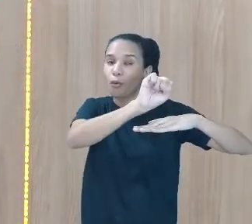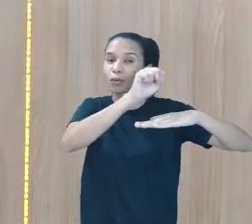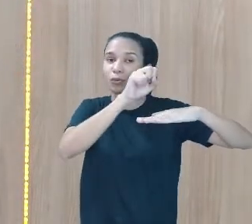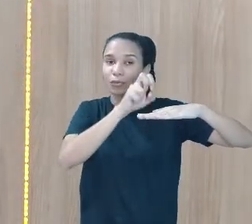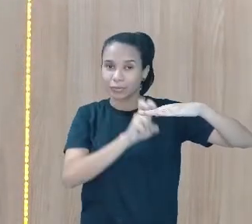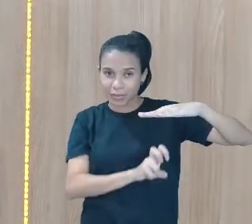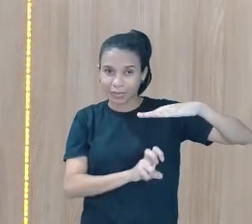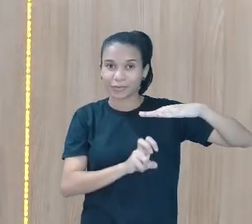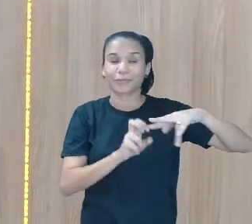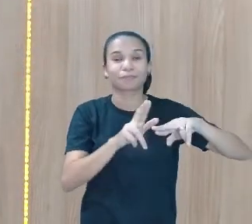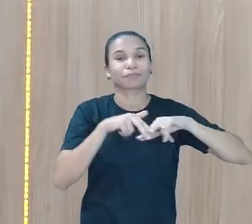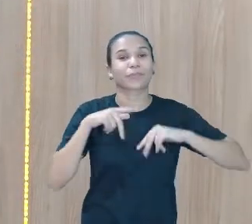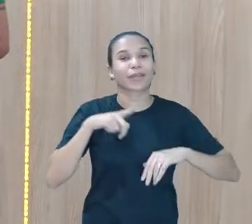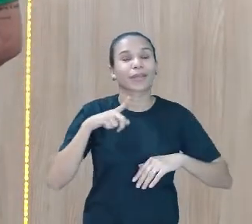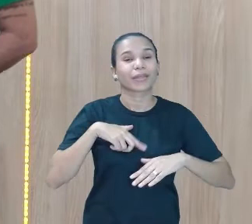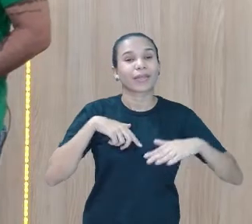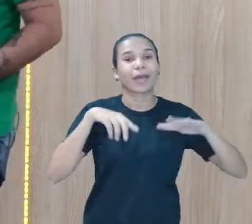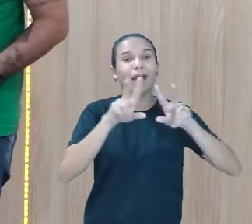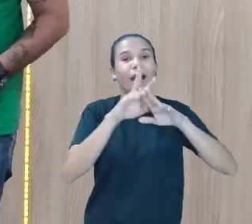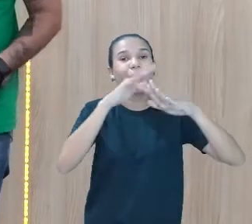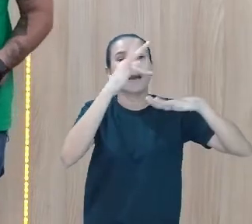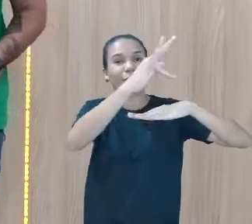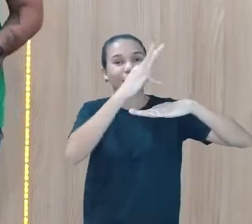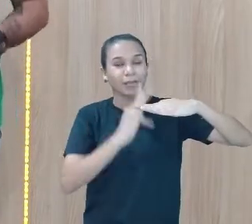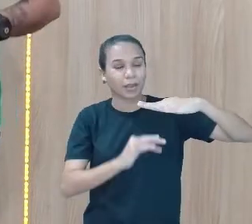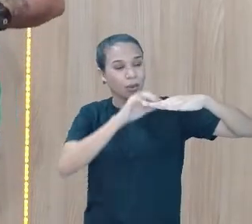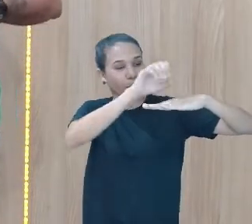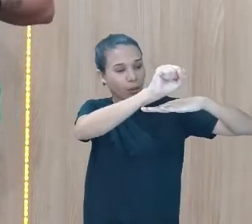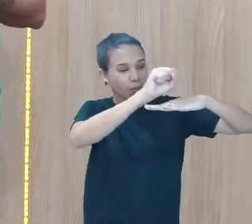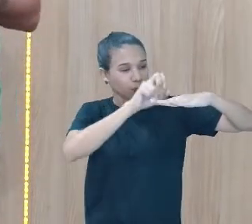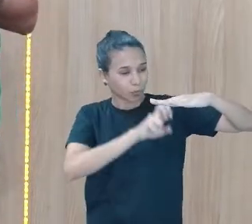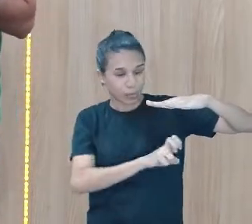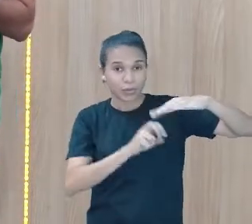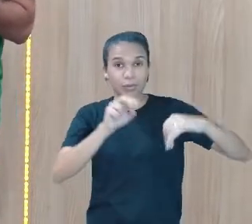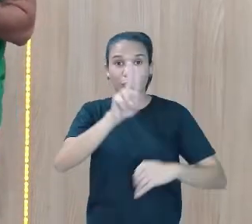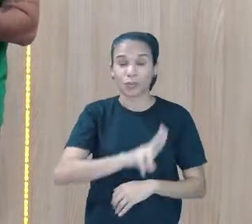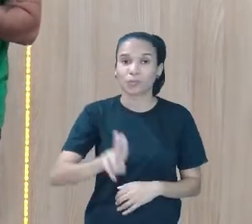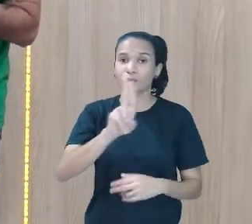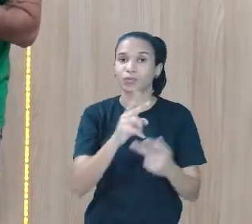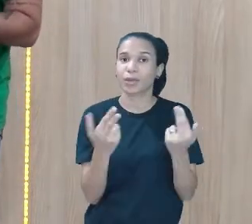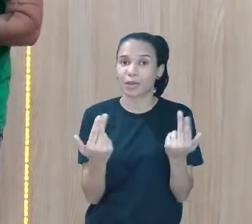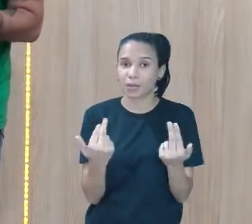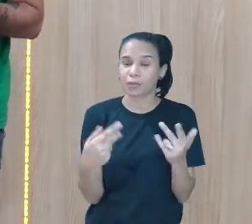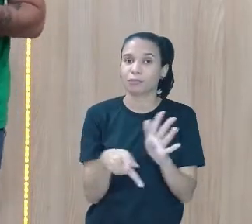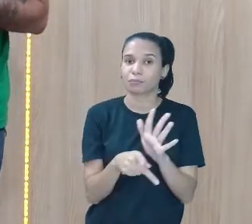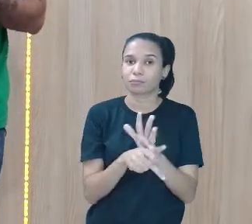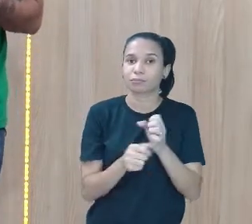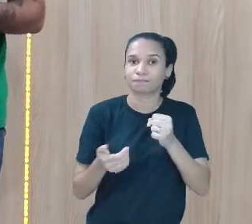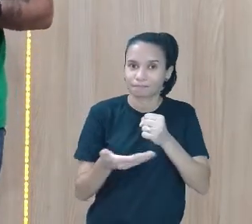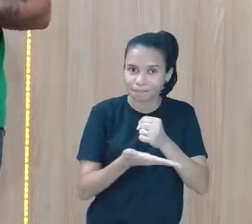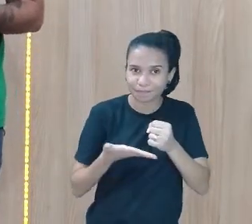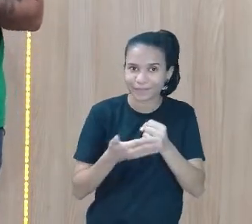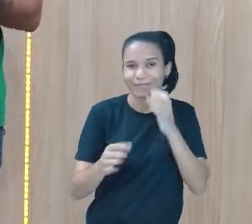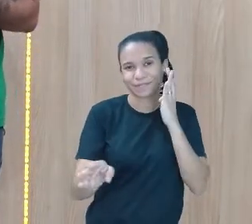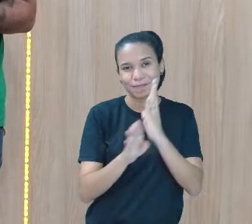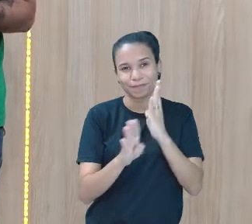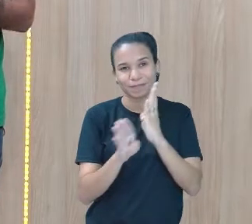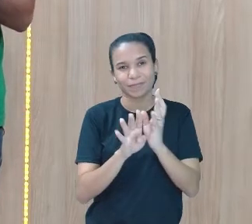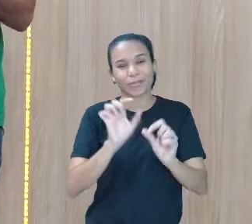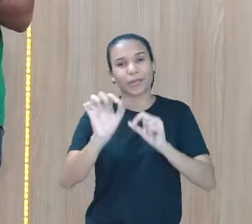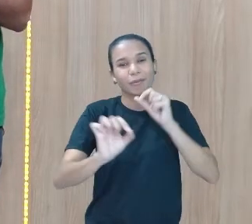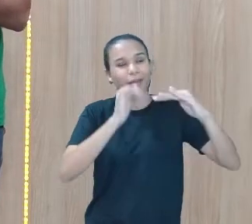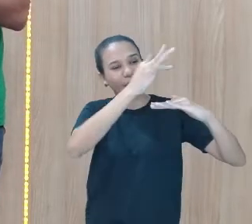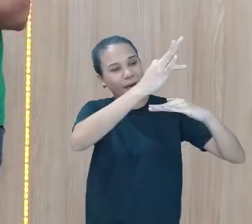5. Então, nesse caso aqui, a fração 8 sobre 5, eu vou usar o mesmo princípio, ou seja, eu quero achar uma